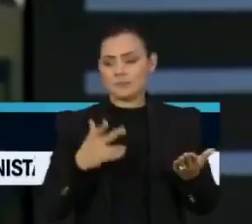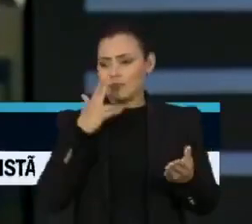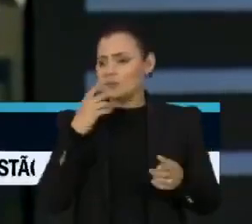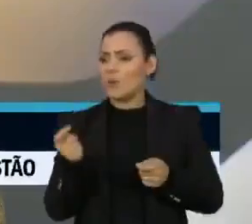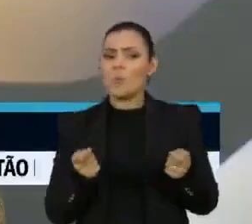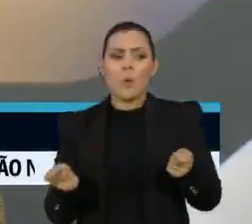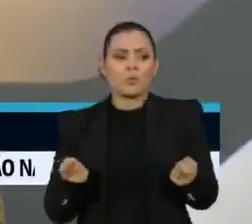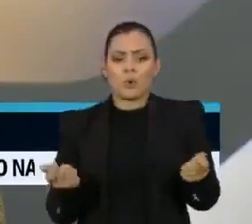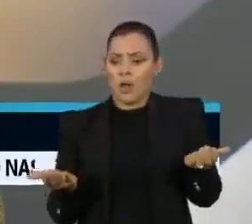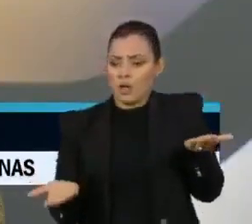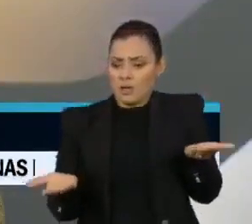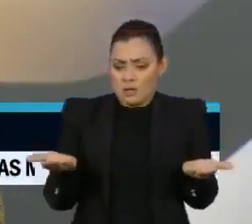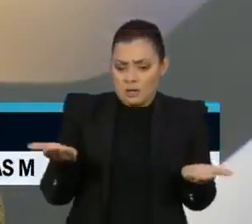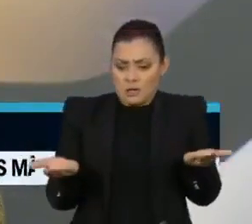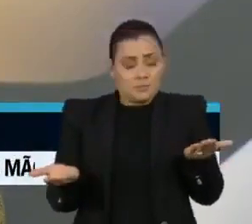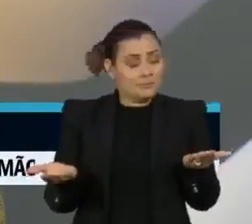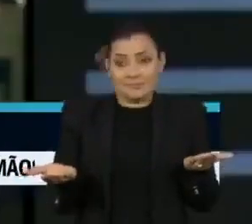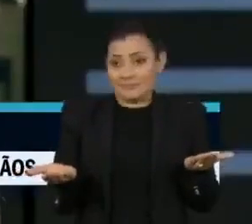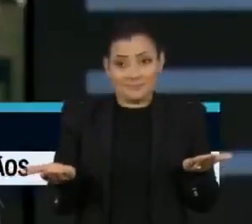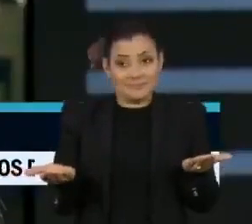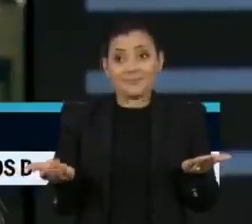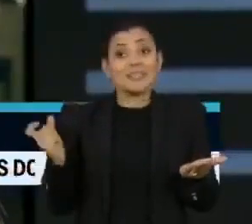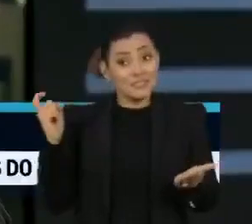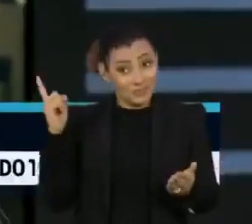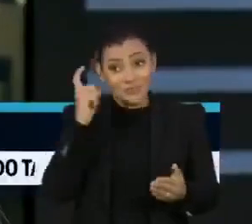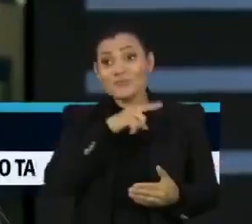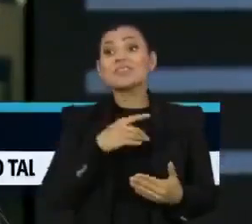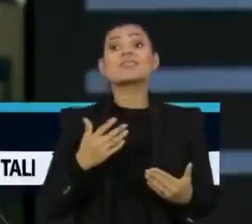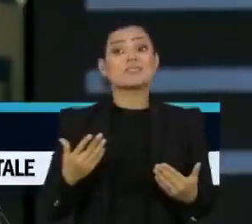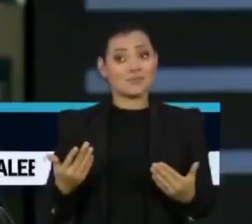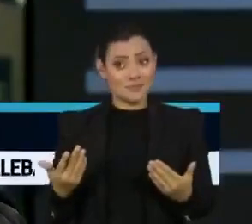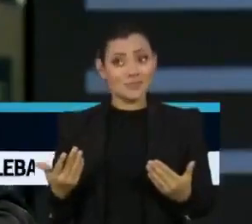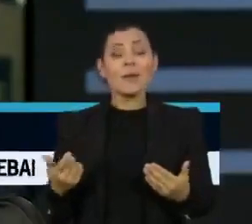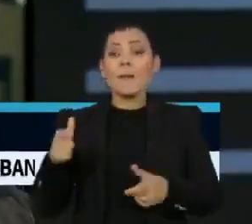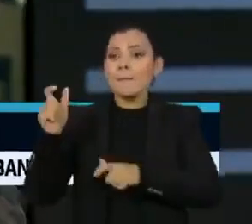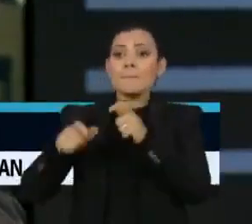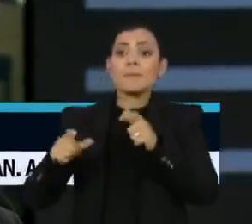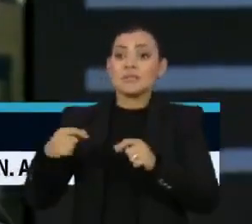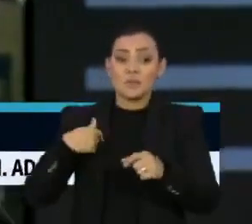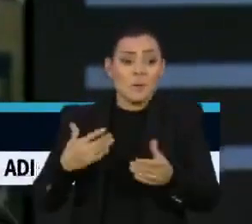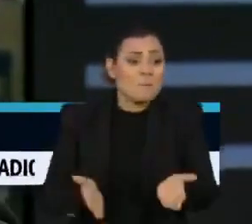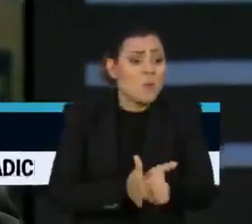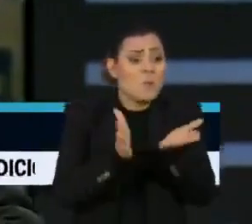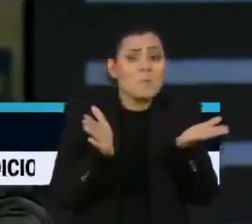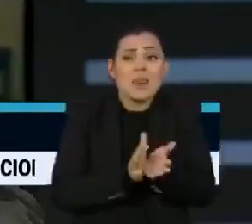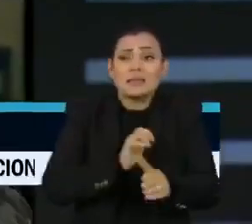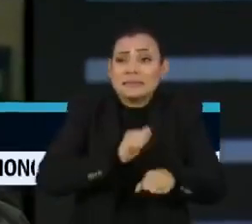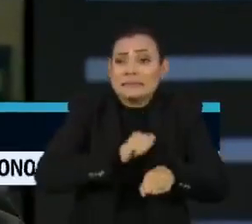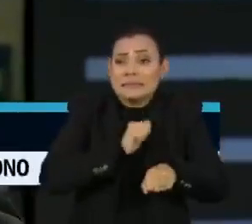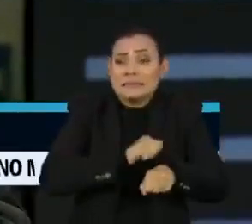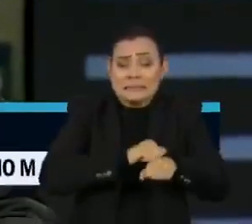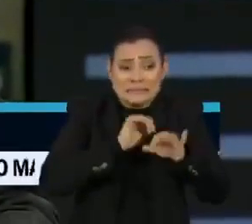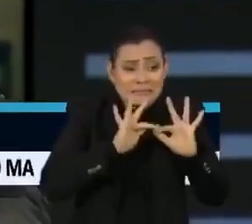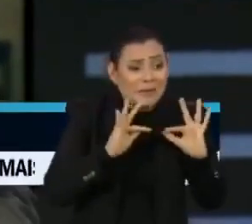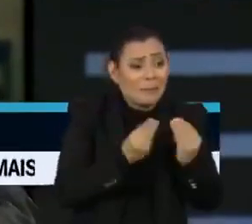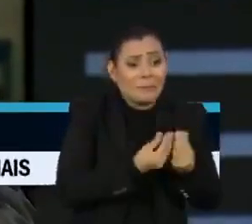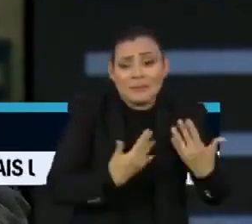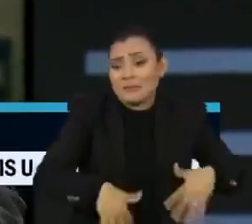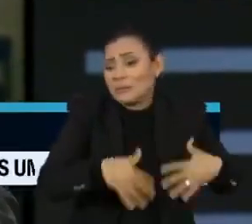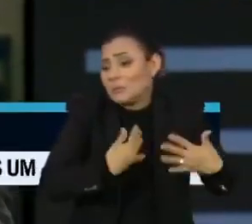do outro lado porque você não pode é difícil eu pedi para um uma pessoa que tem uma situação de extrema pobreza a sua